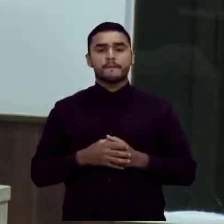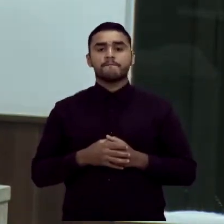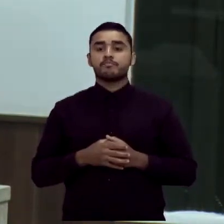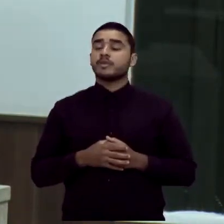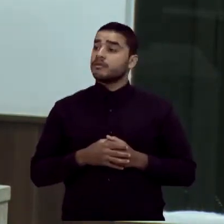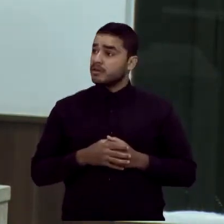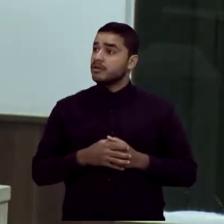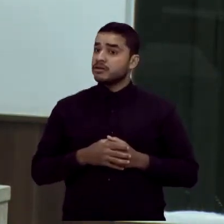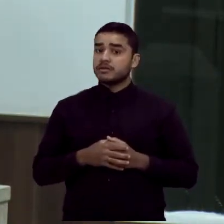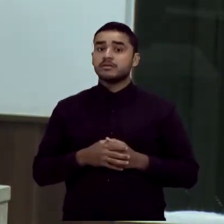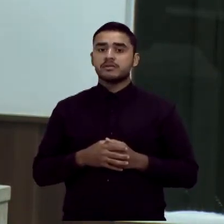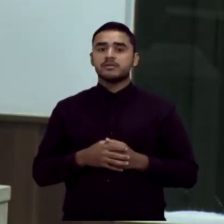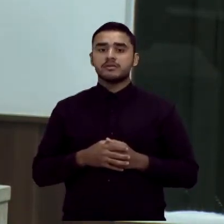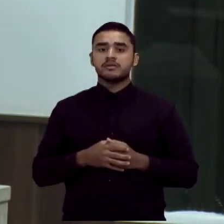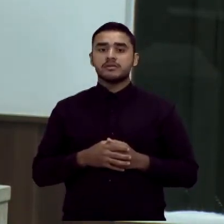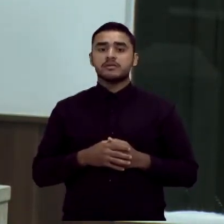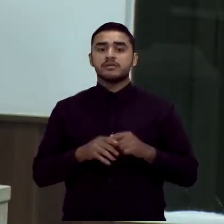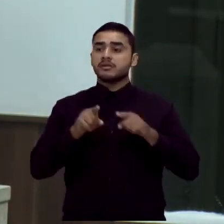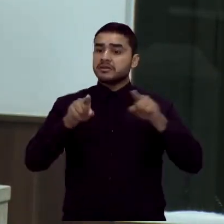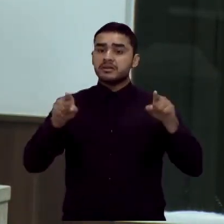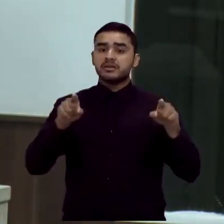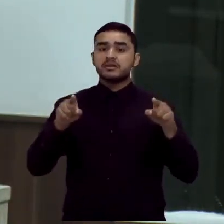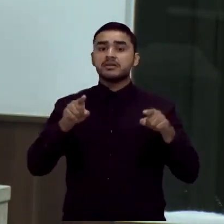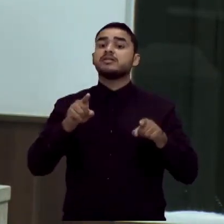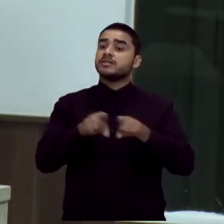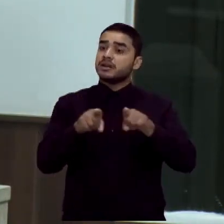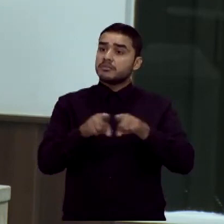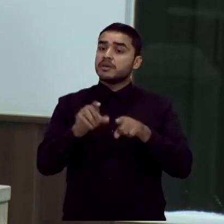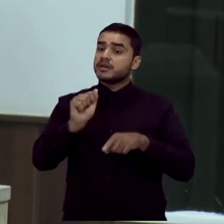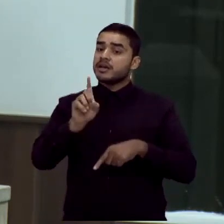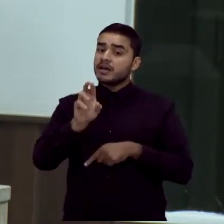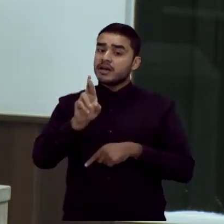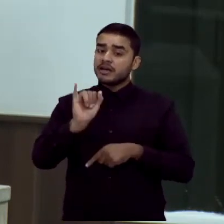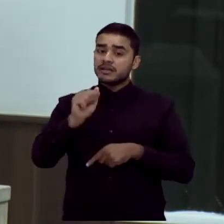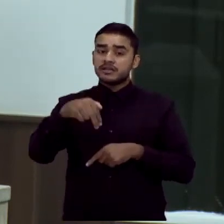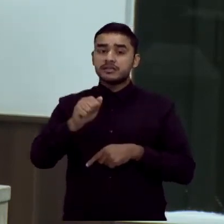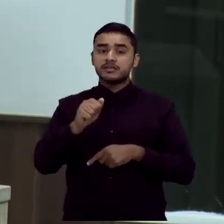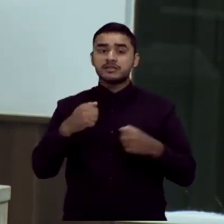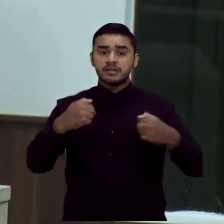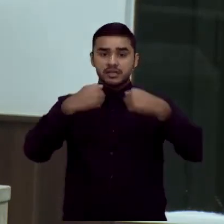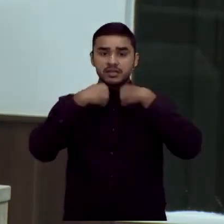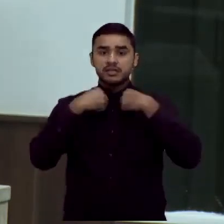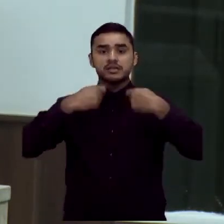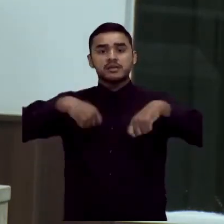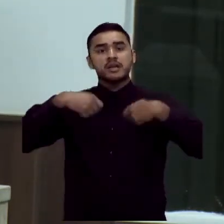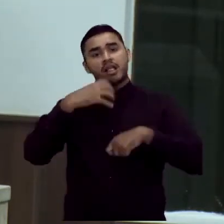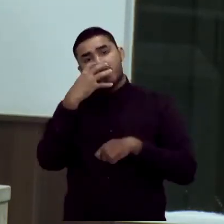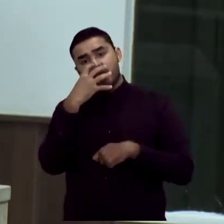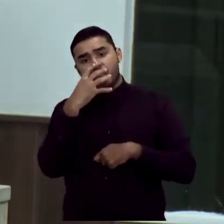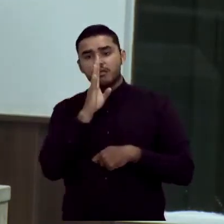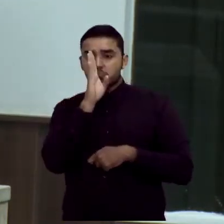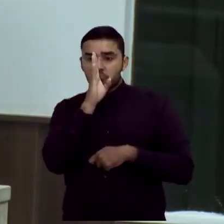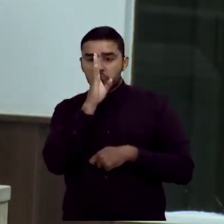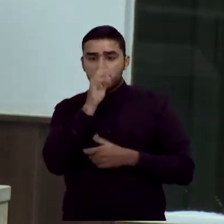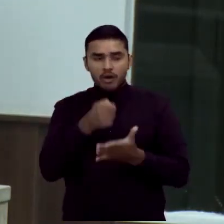principalmente desses que acham, com, incluindo a Adriana na nossa cara do pessoal, que acha que eu sou obrigado a ouvir coisas absurdas e ficar